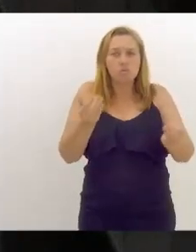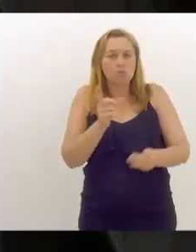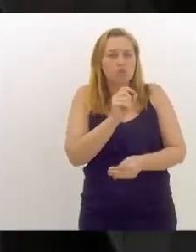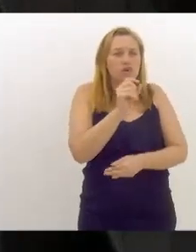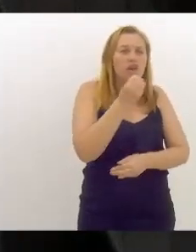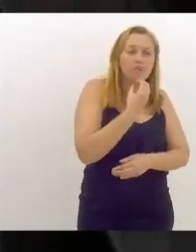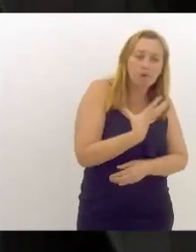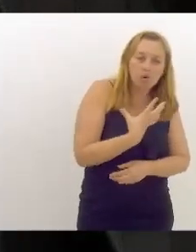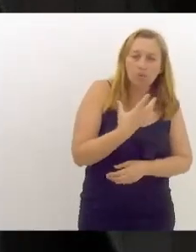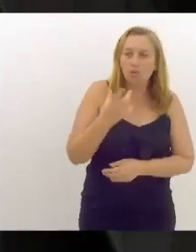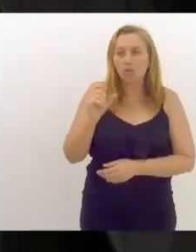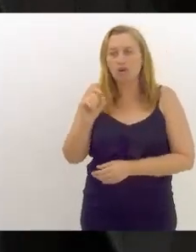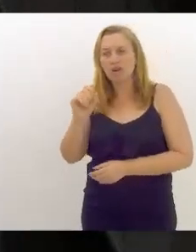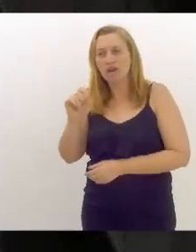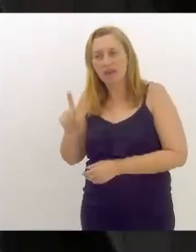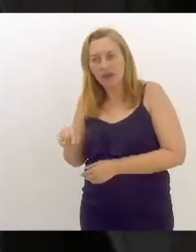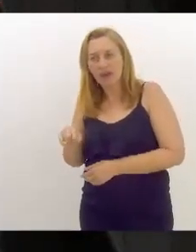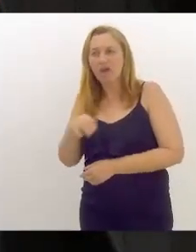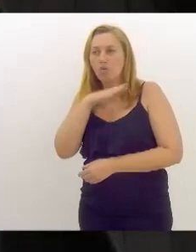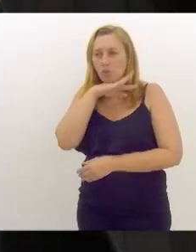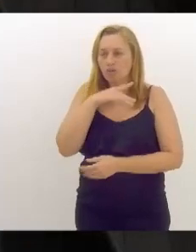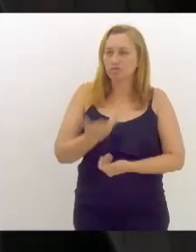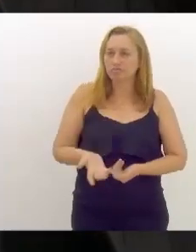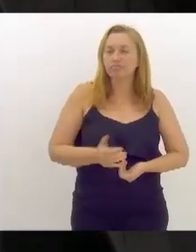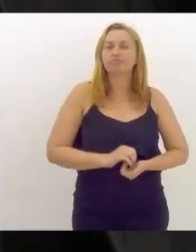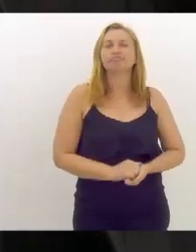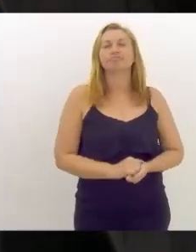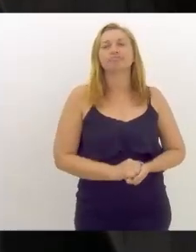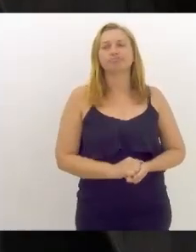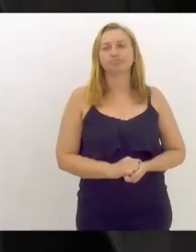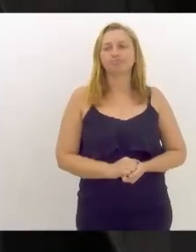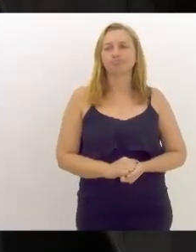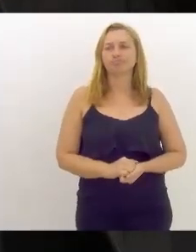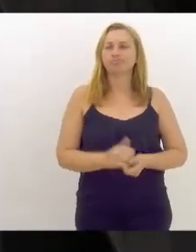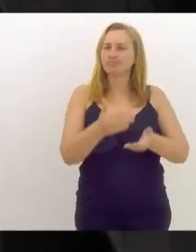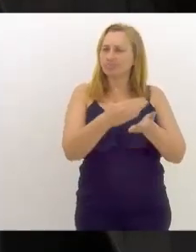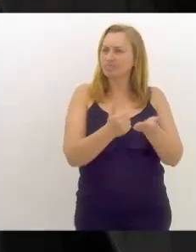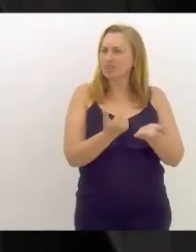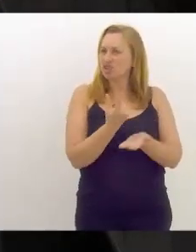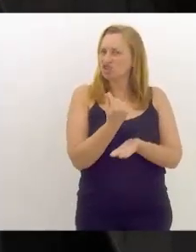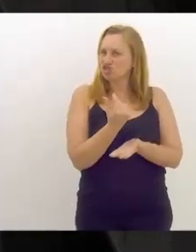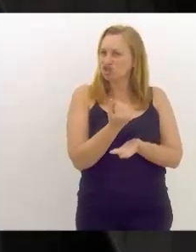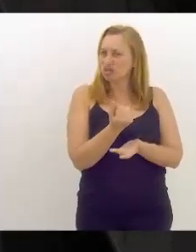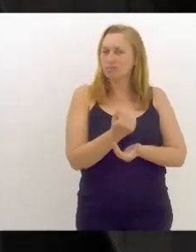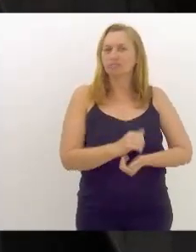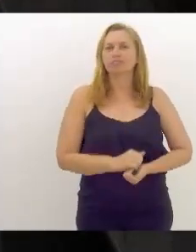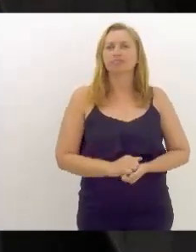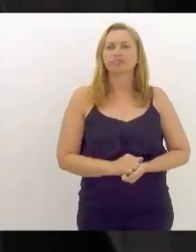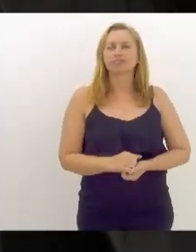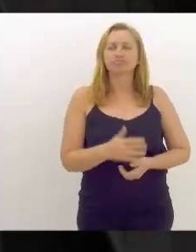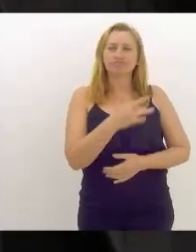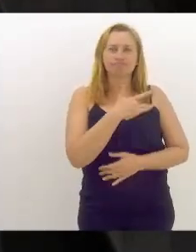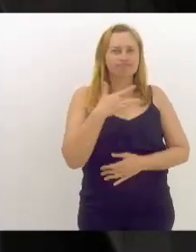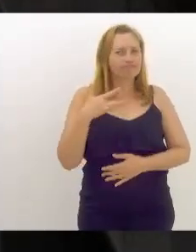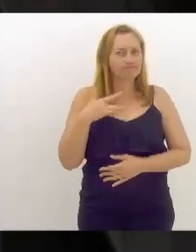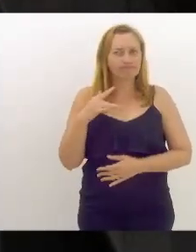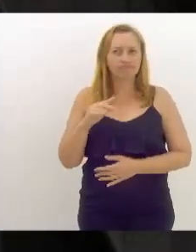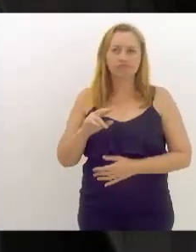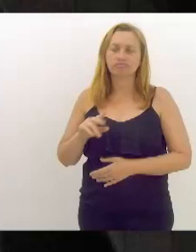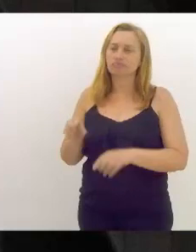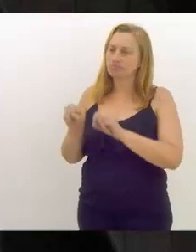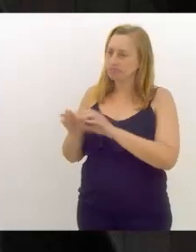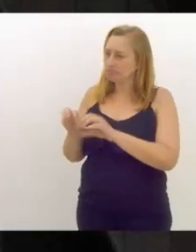essencial e daquilo que não é bem essencial. Então, você tirar dinheiro da saúde